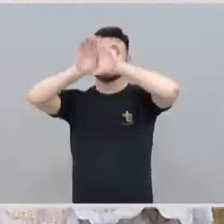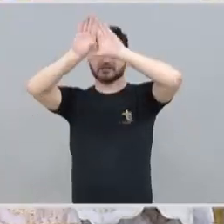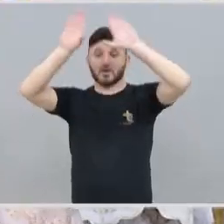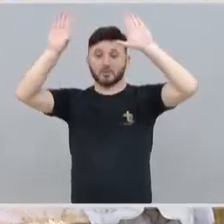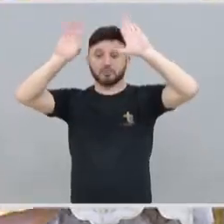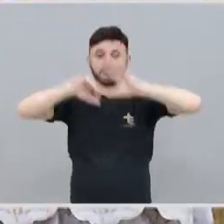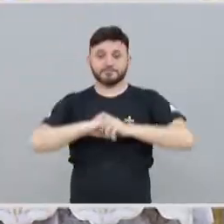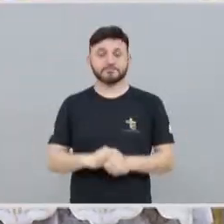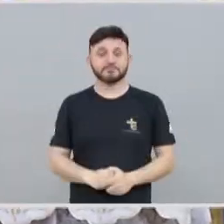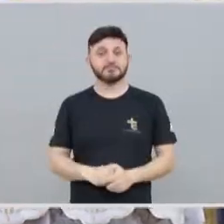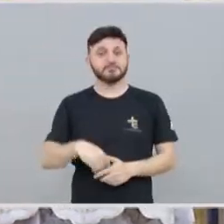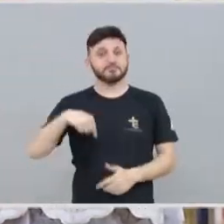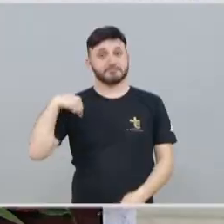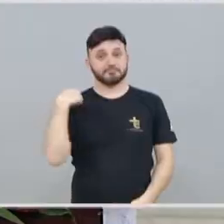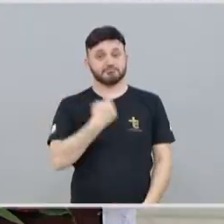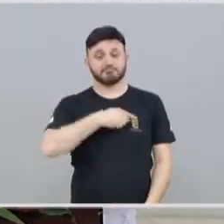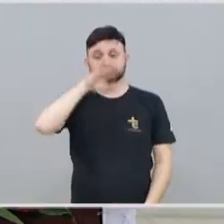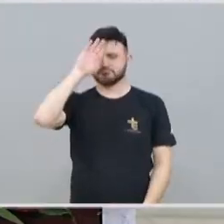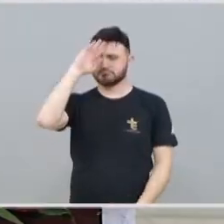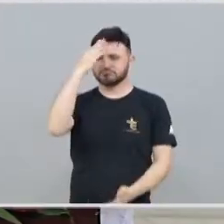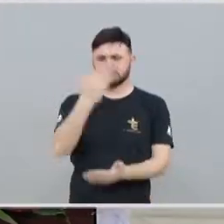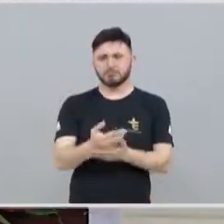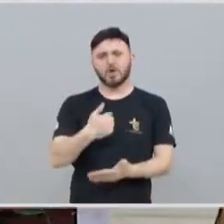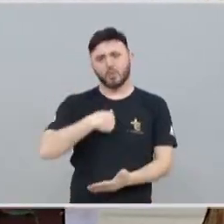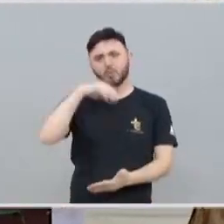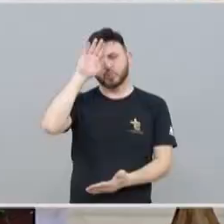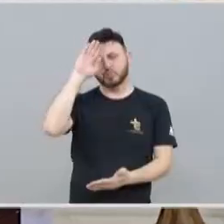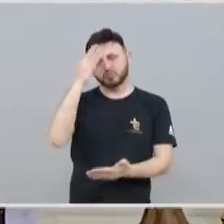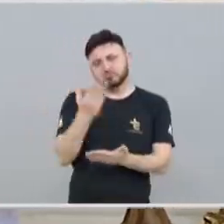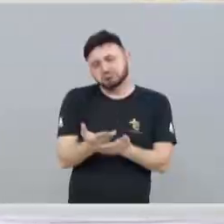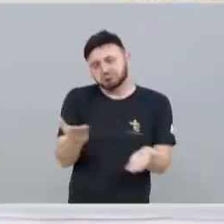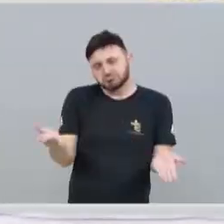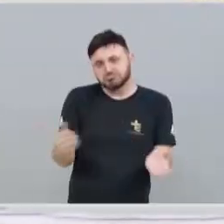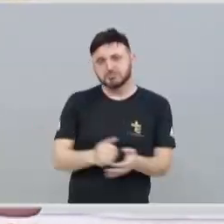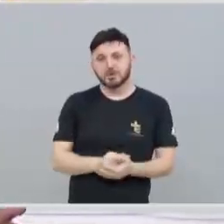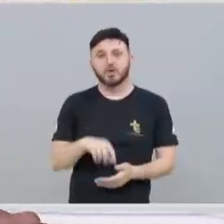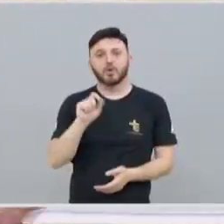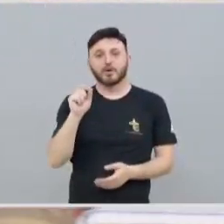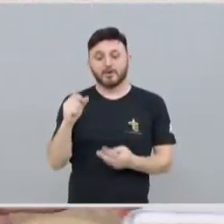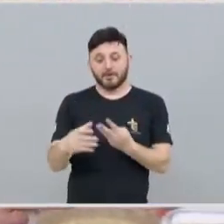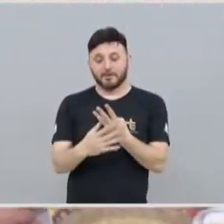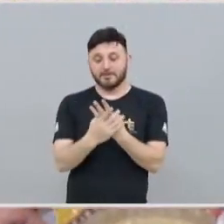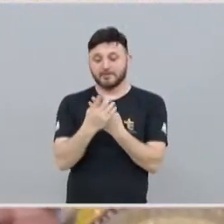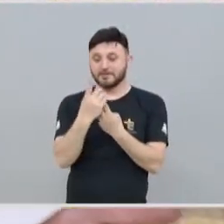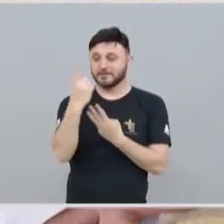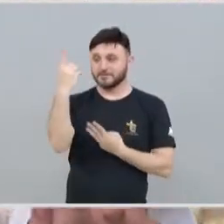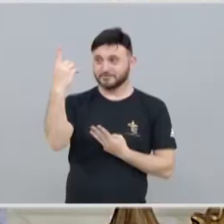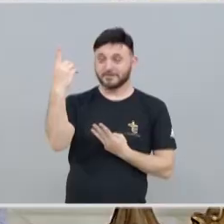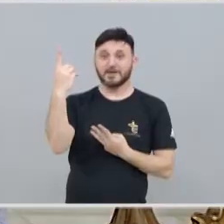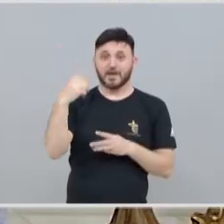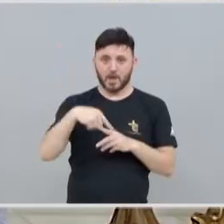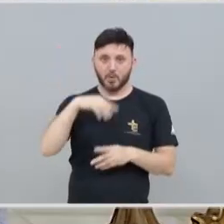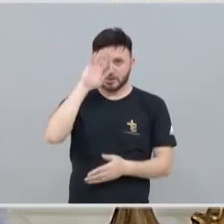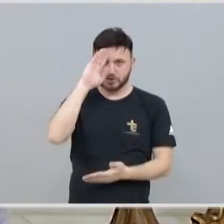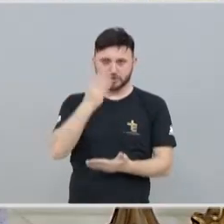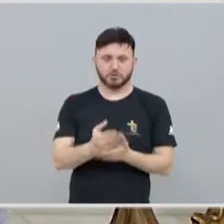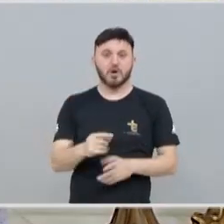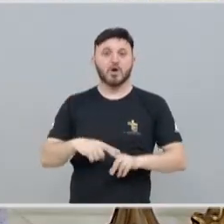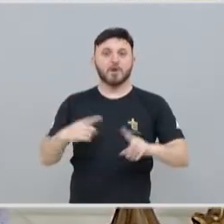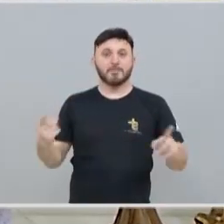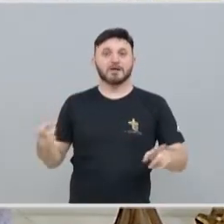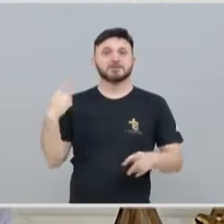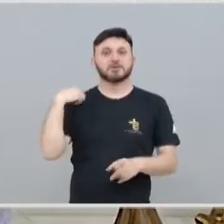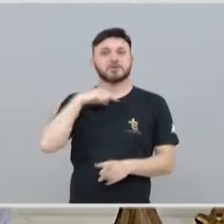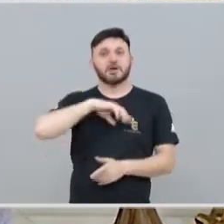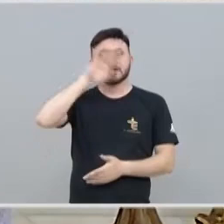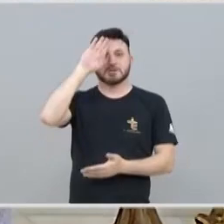nós acreditamos pelo menos eu acredito na santíssima trindade mas acreditamos que além da santíssima